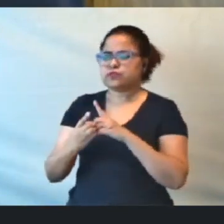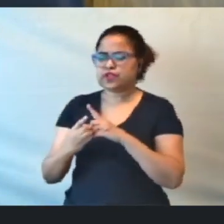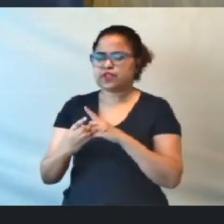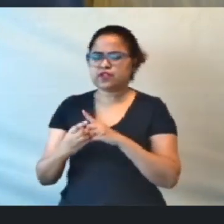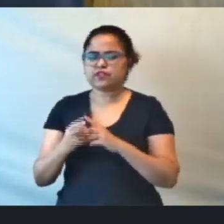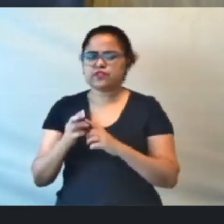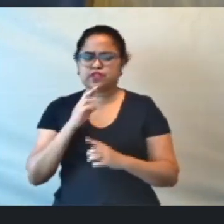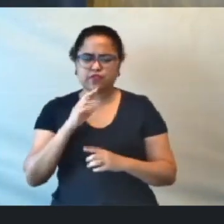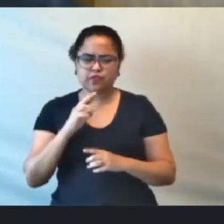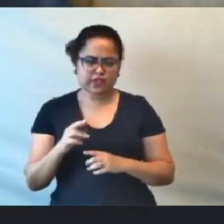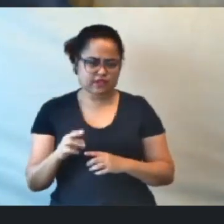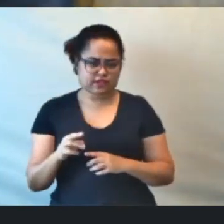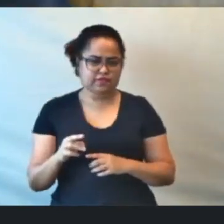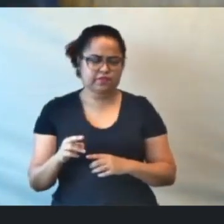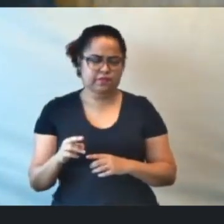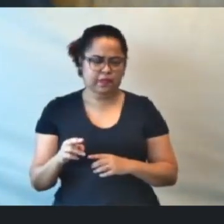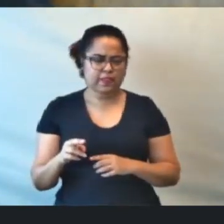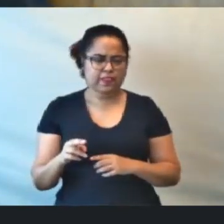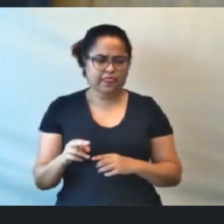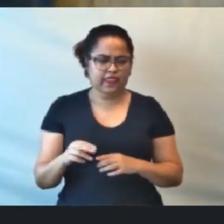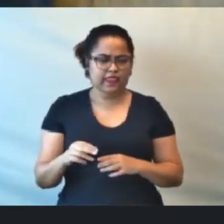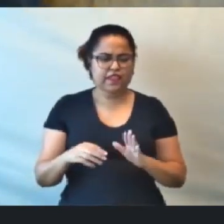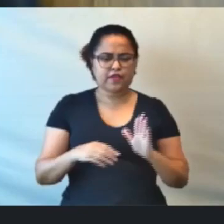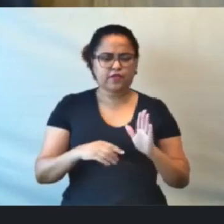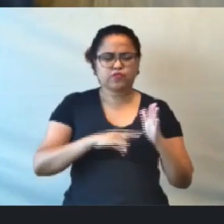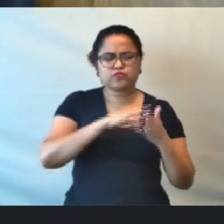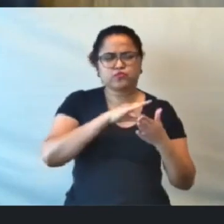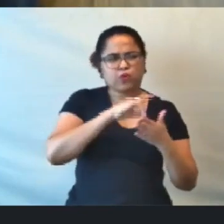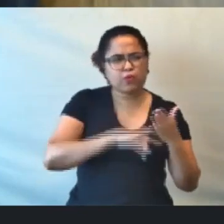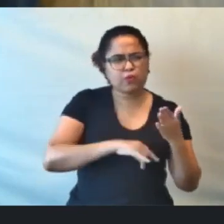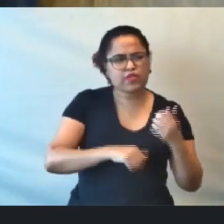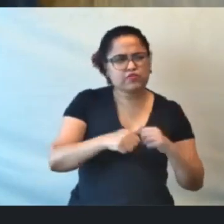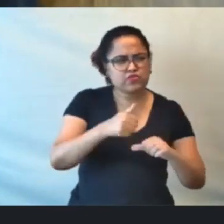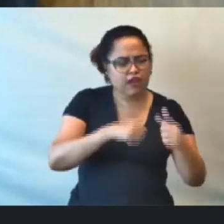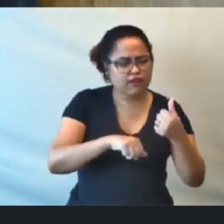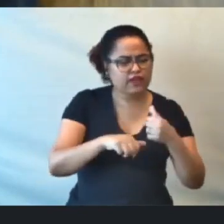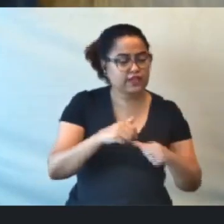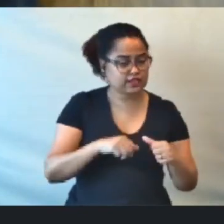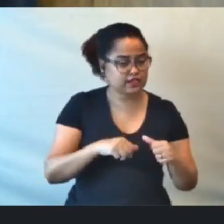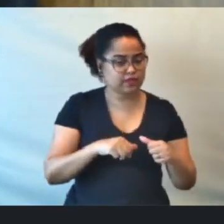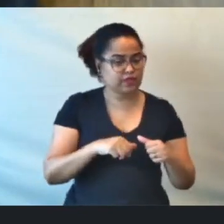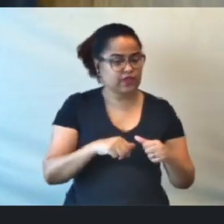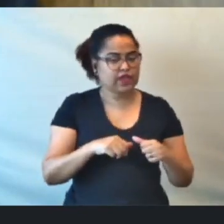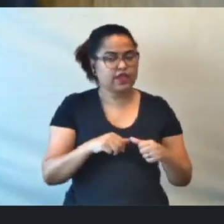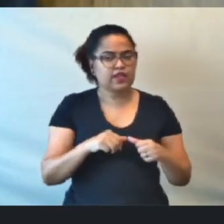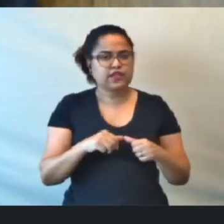de avaliação. Eu não me lembro se no relatório 5 está